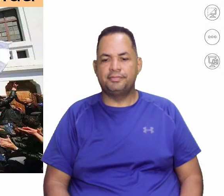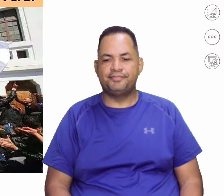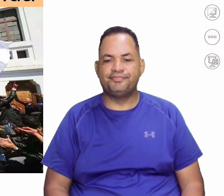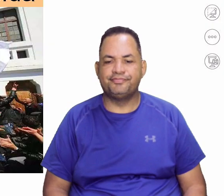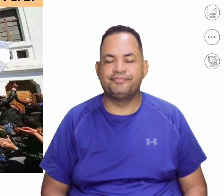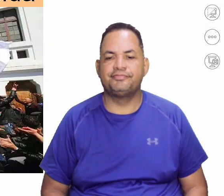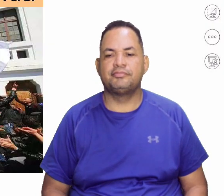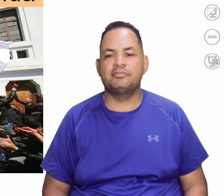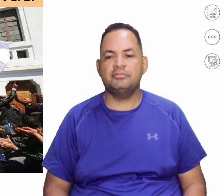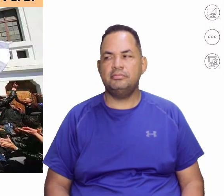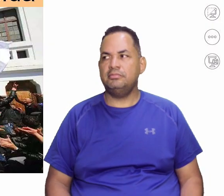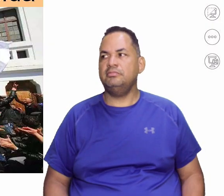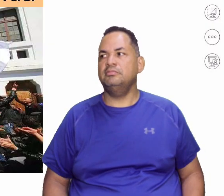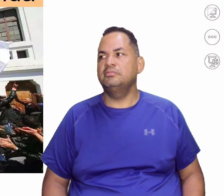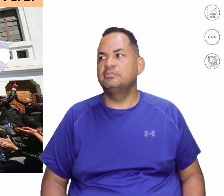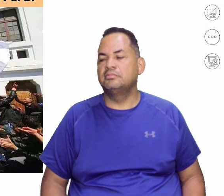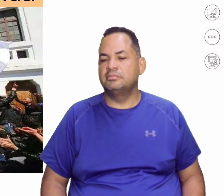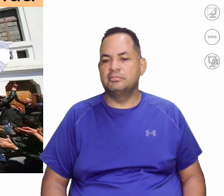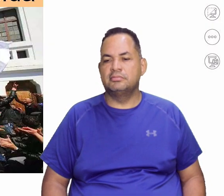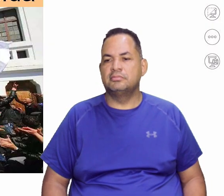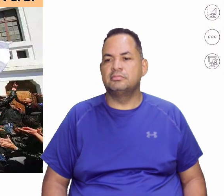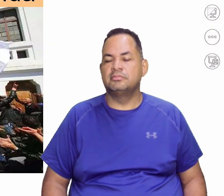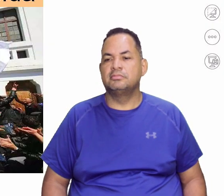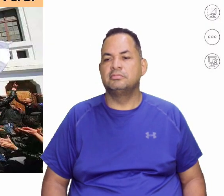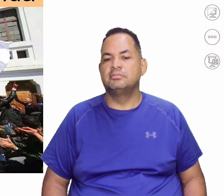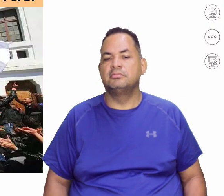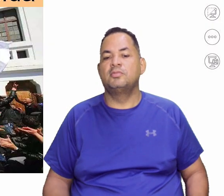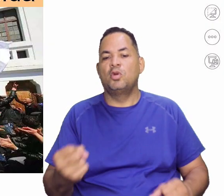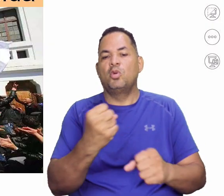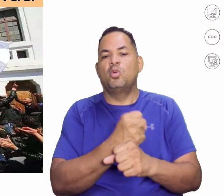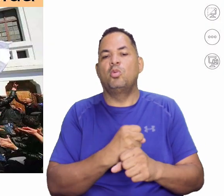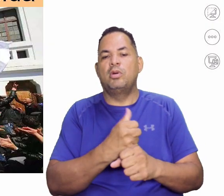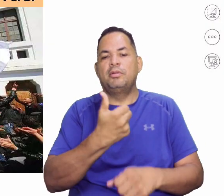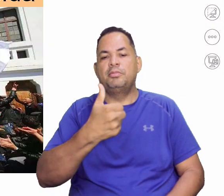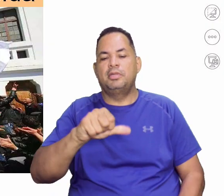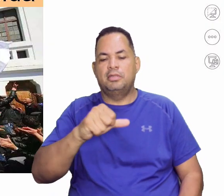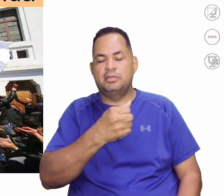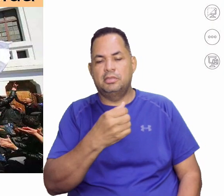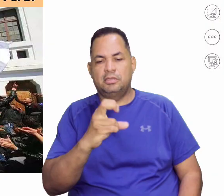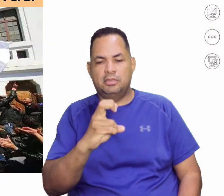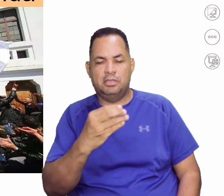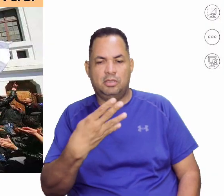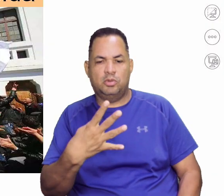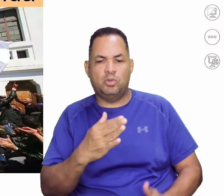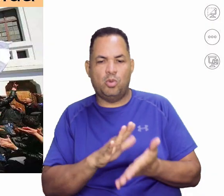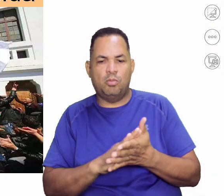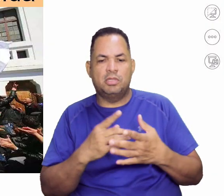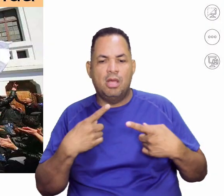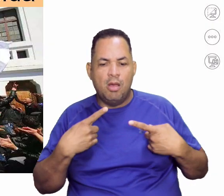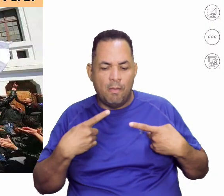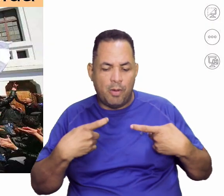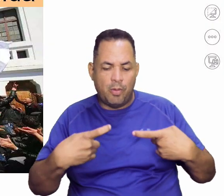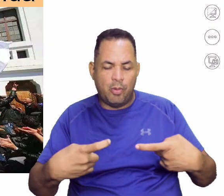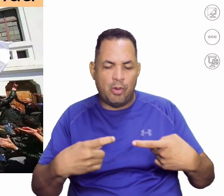pergunta. E aí, o que vai acontecer? Em 1954, vai começar uma guerra de independência e